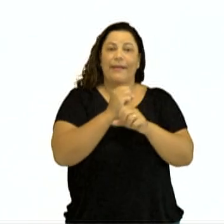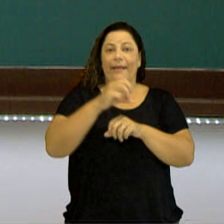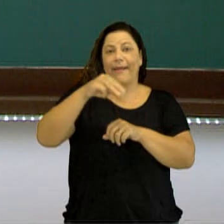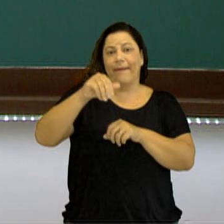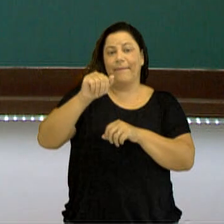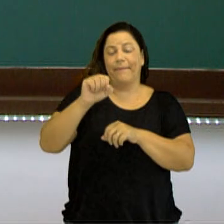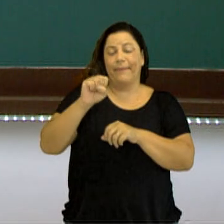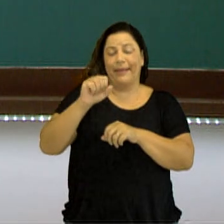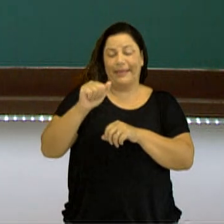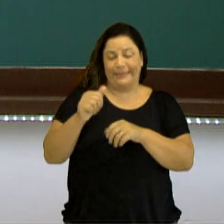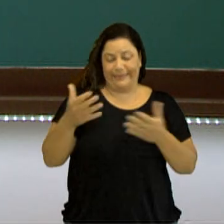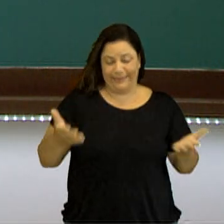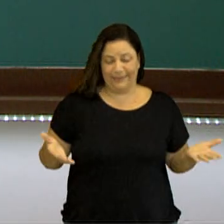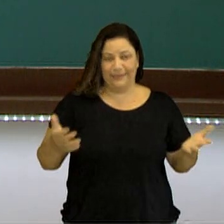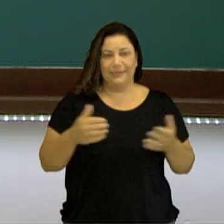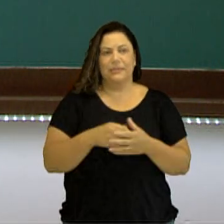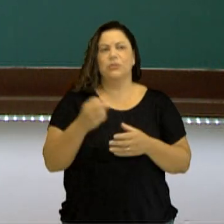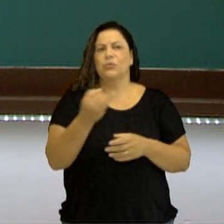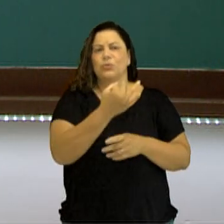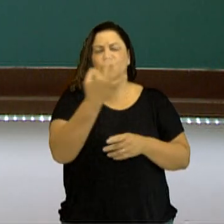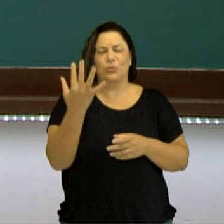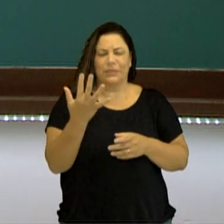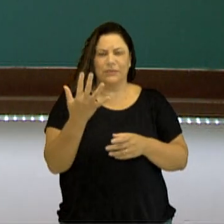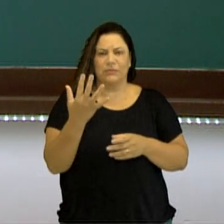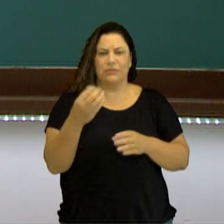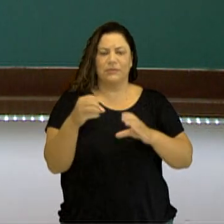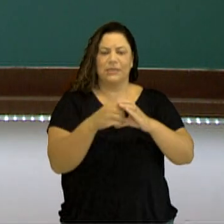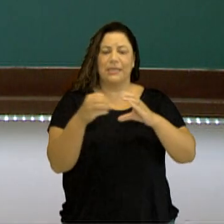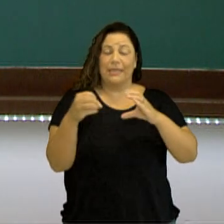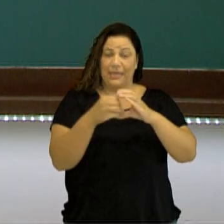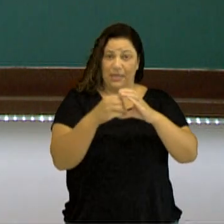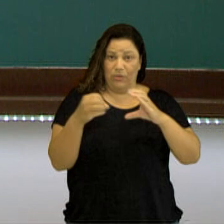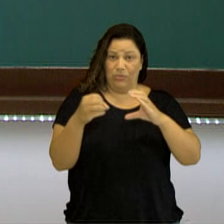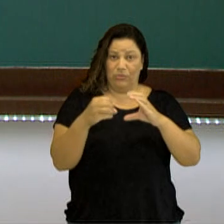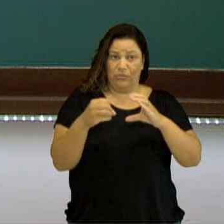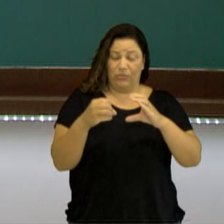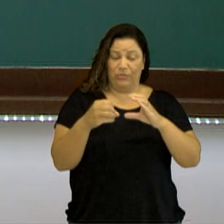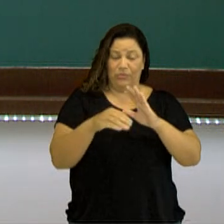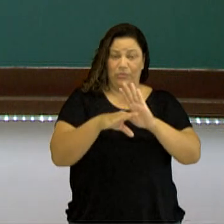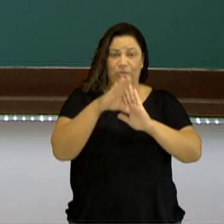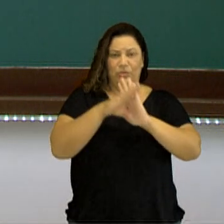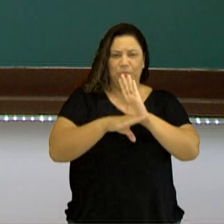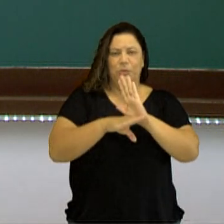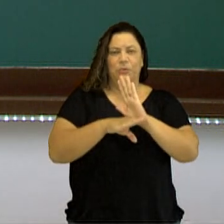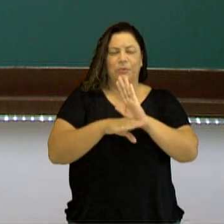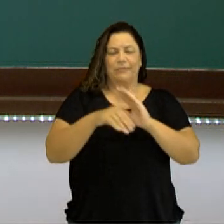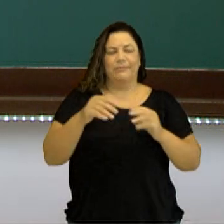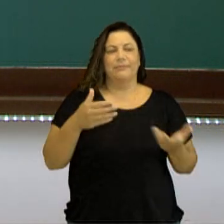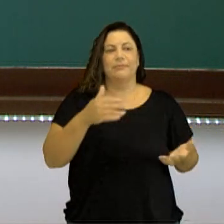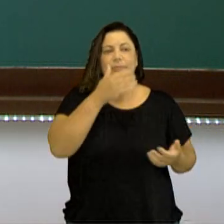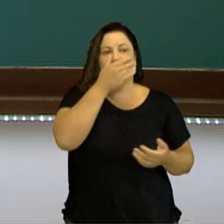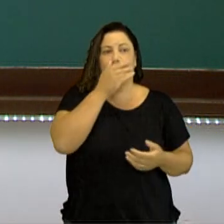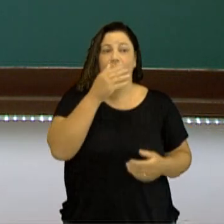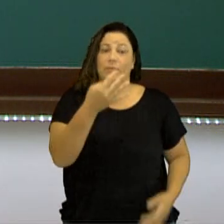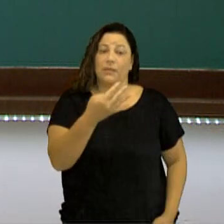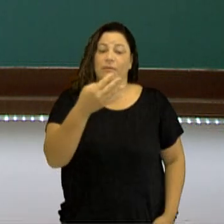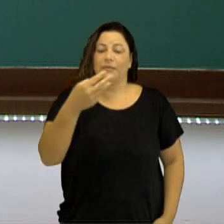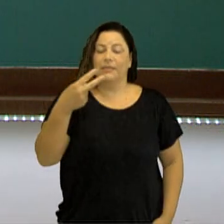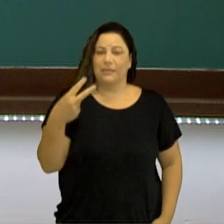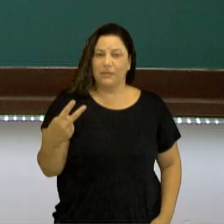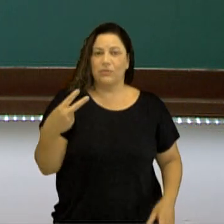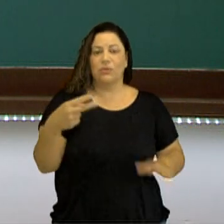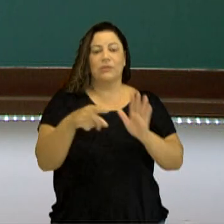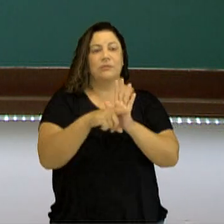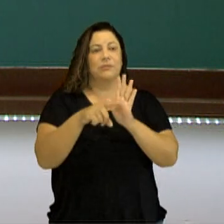sei o número de nêutrons? Basta eu diminuir a massa pelo número atômico. Tá? 42 menos 20 é